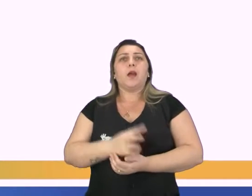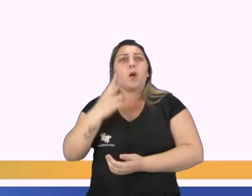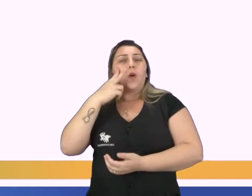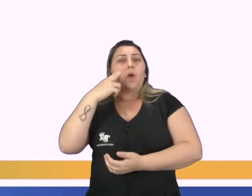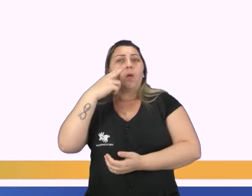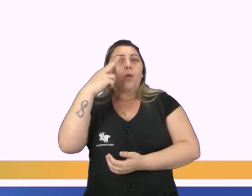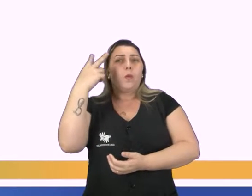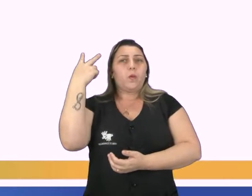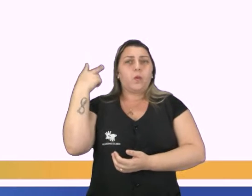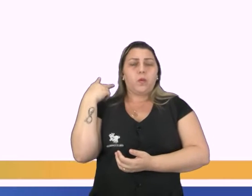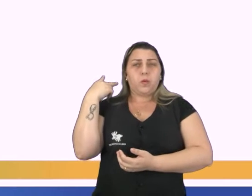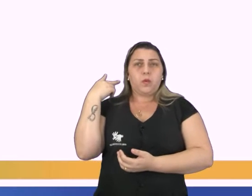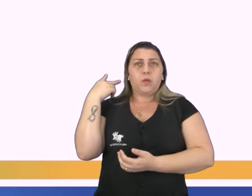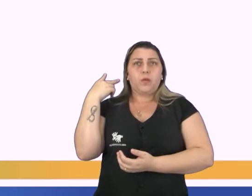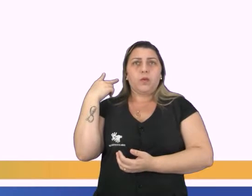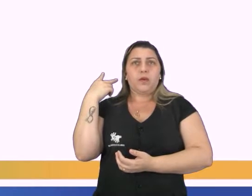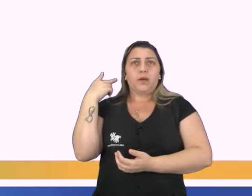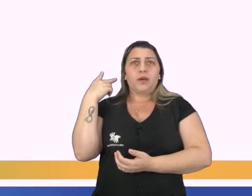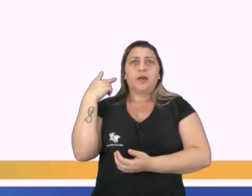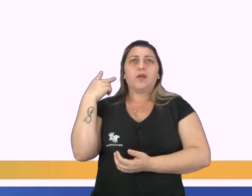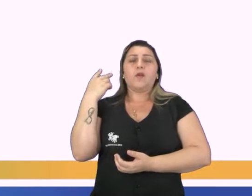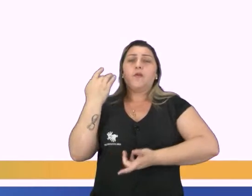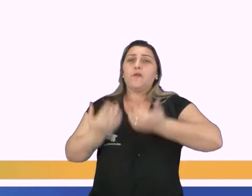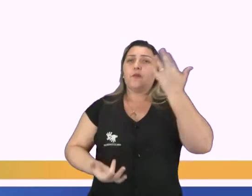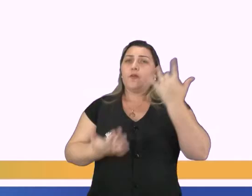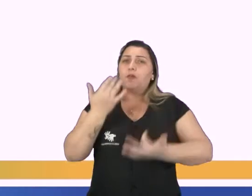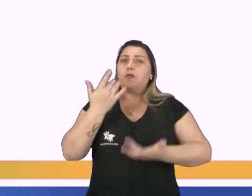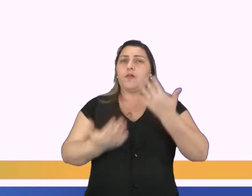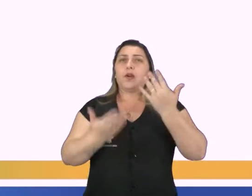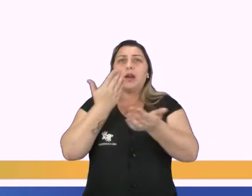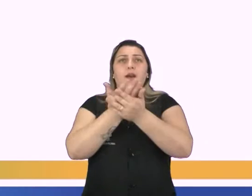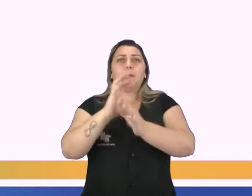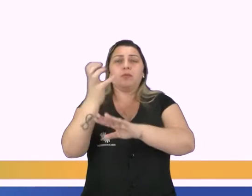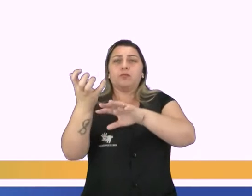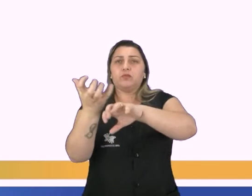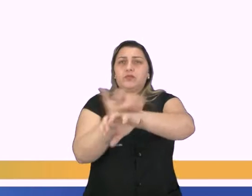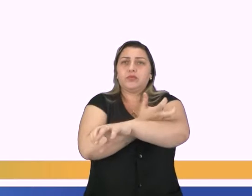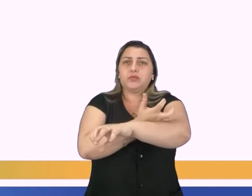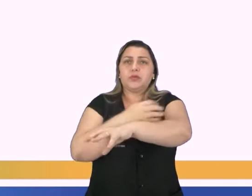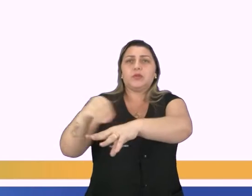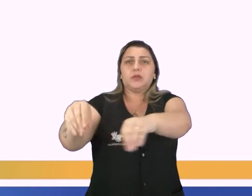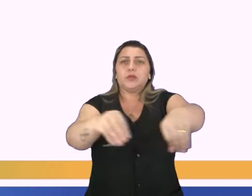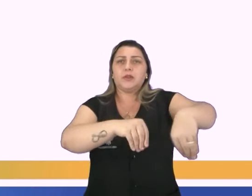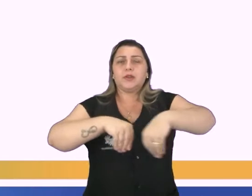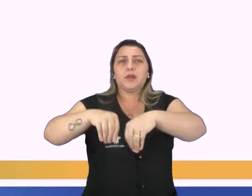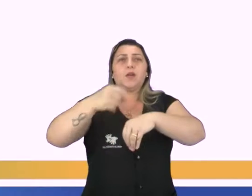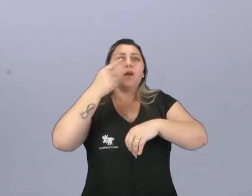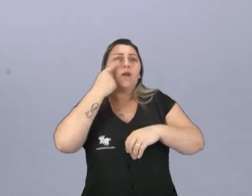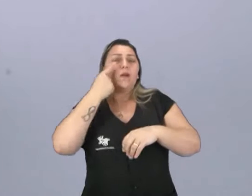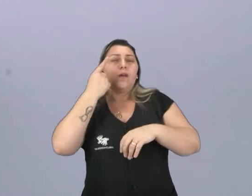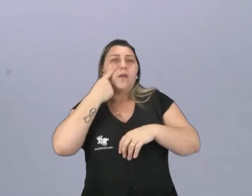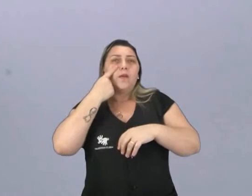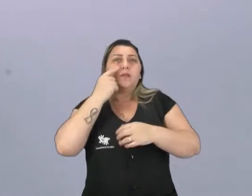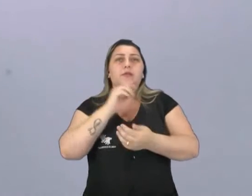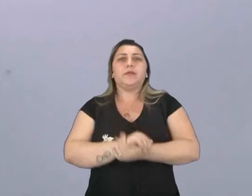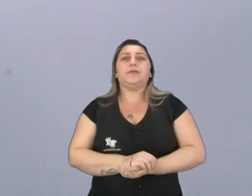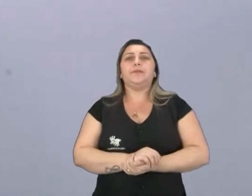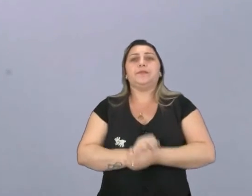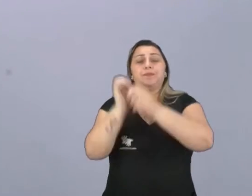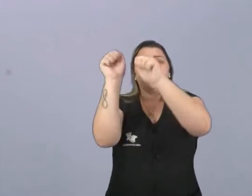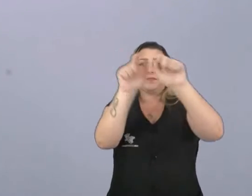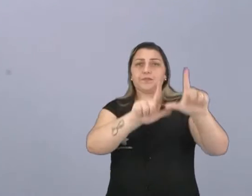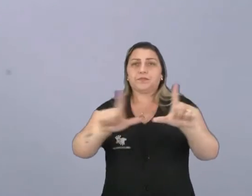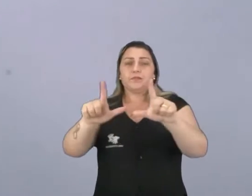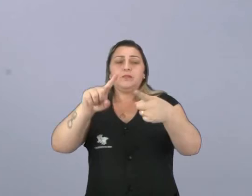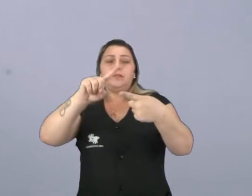para trás, o fogo consumira boa parte da vegetação do terreno. Olha só, gente, olhem o slide que